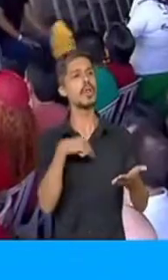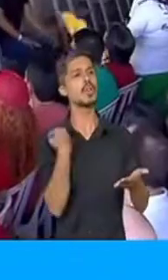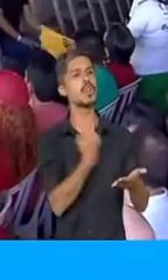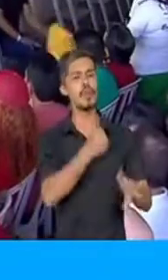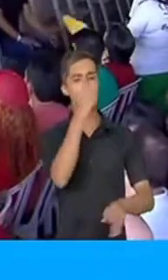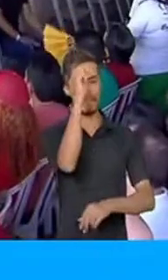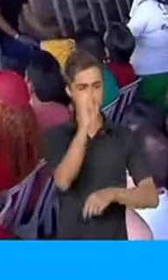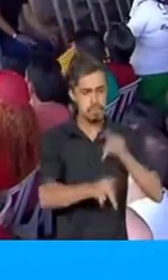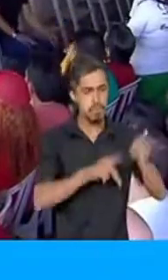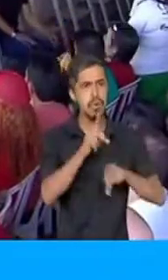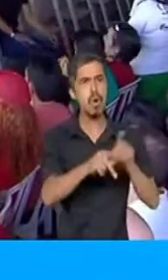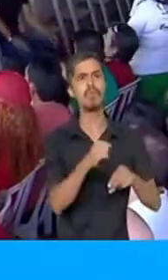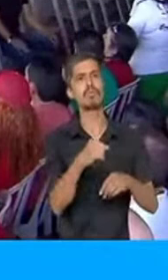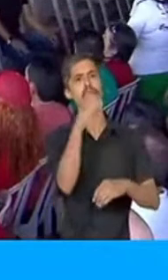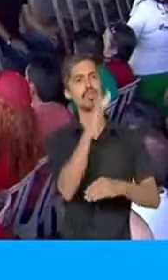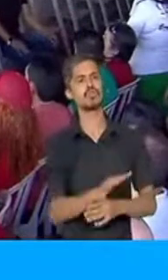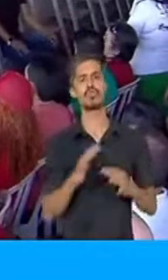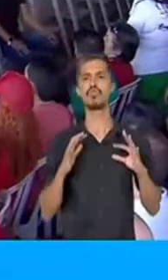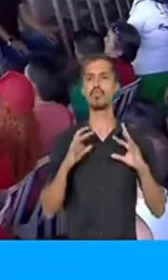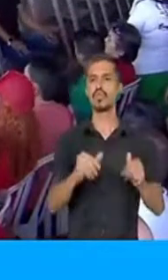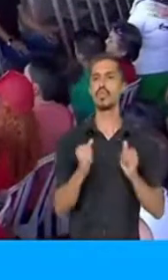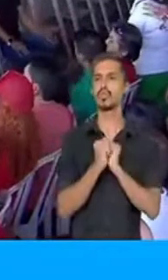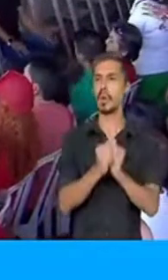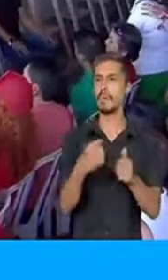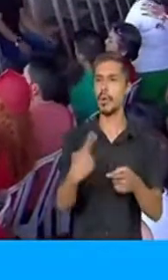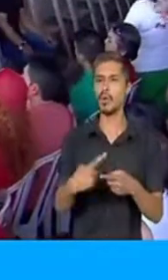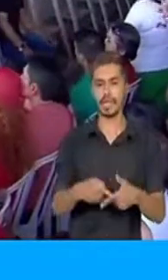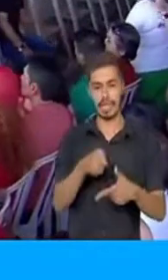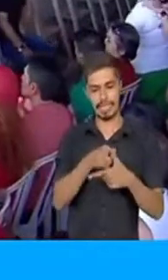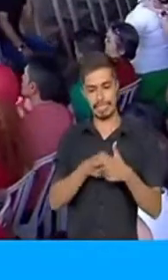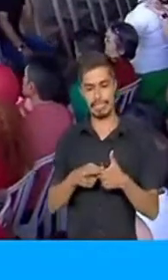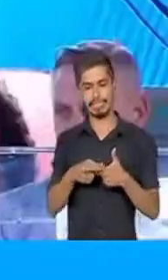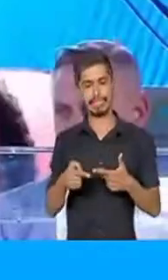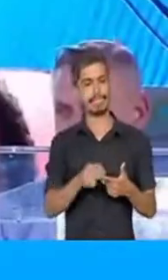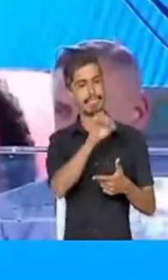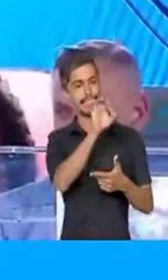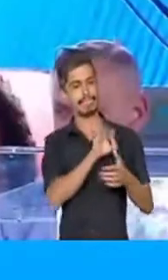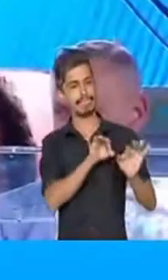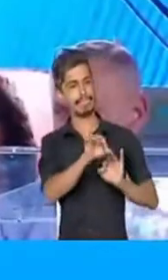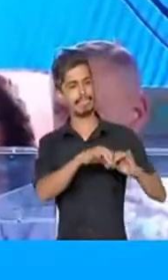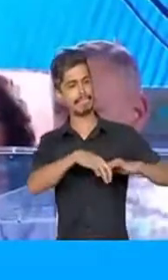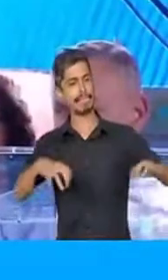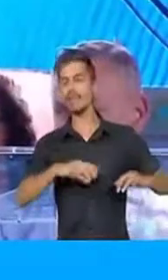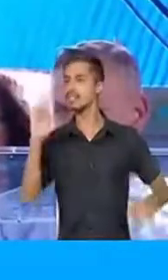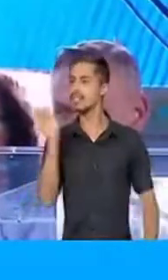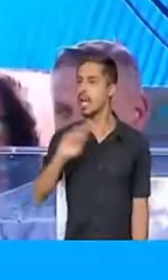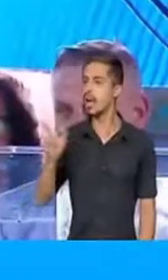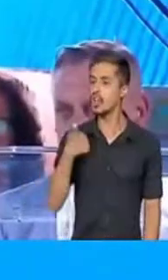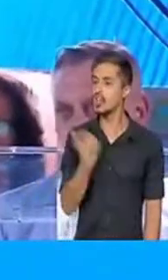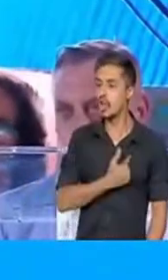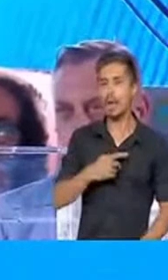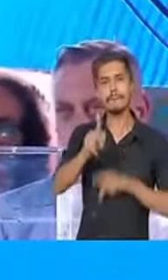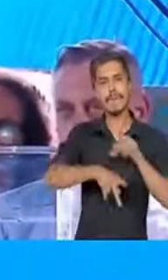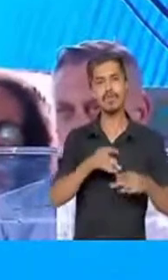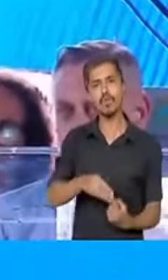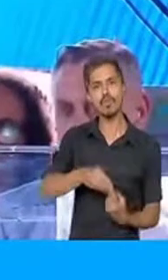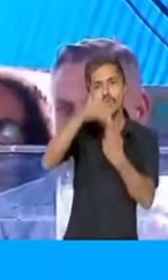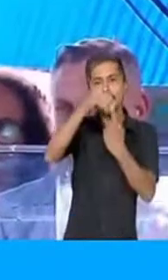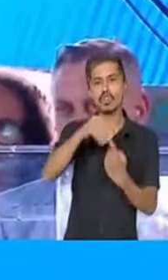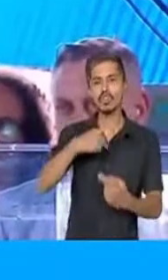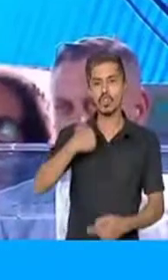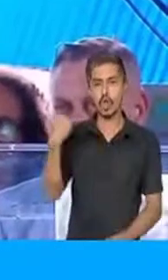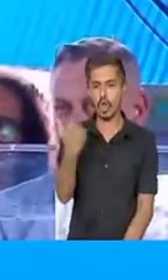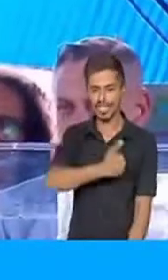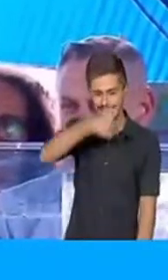a juntar todos, porque não cabe divisão entre brasileiros. Somos um só povo, daqui do nosso